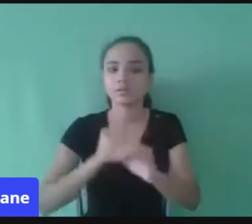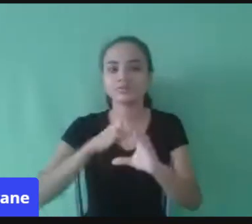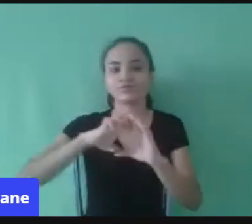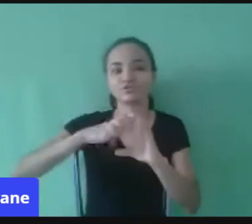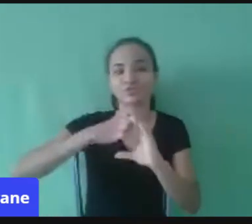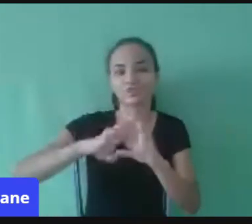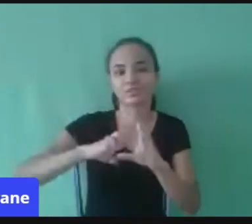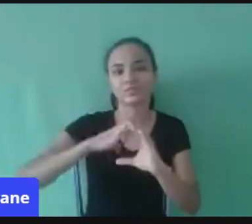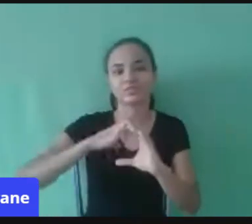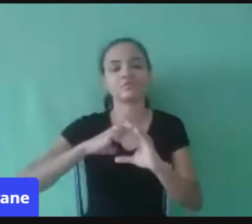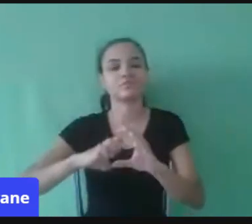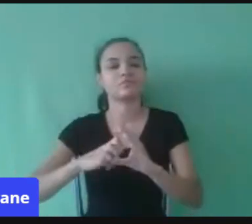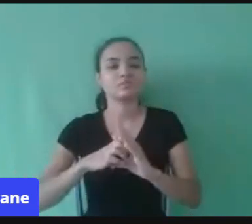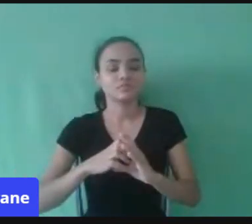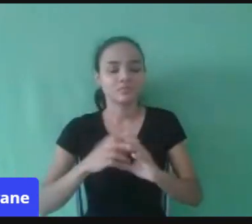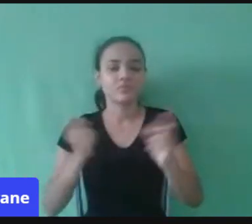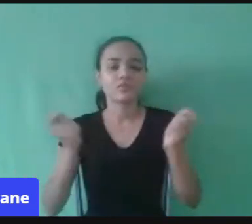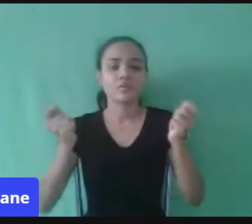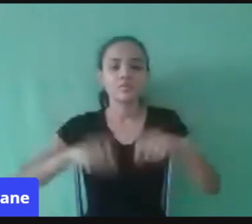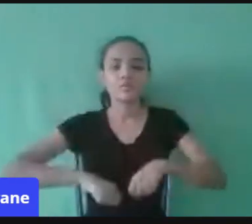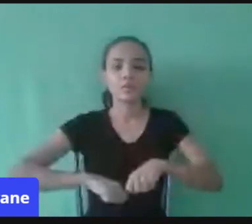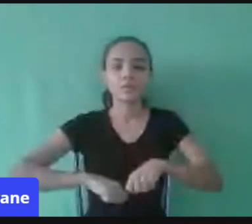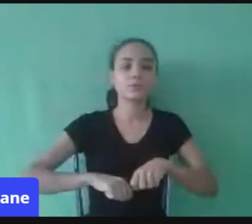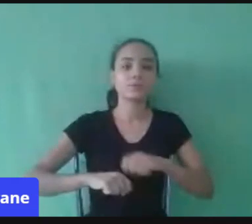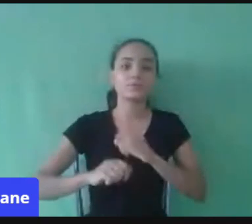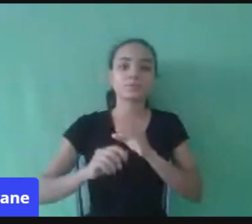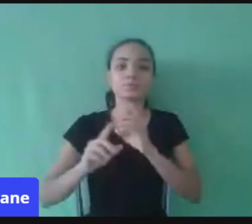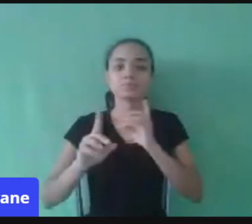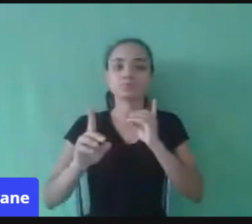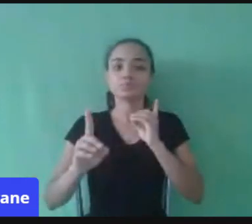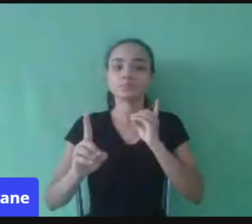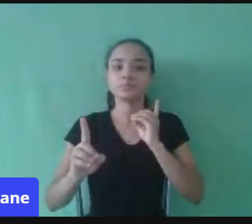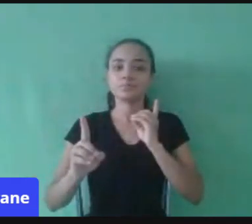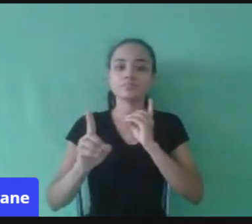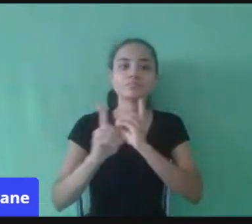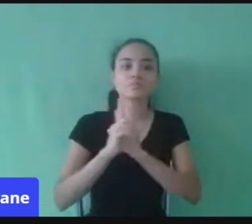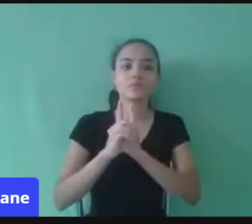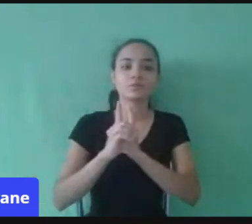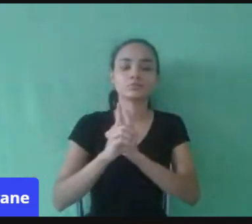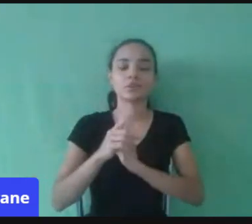nos encontrar pelo YouTube para rever outras